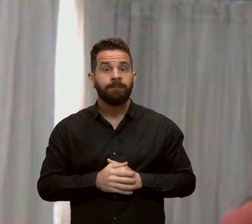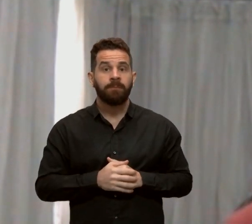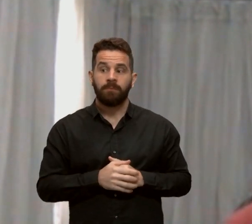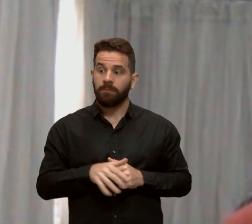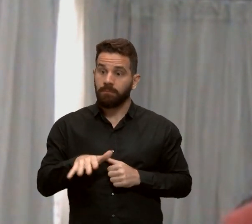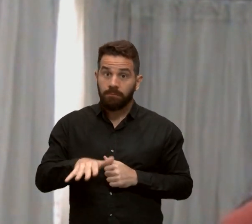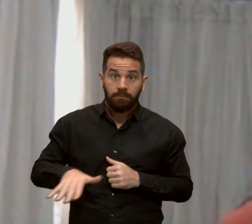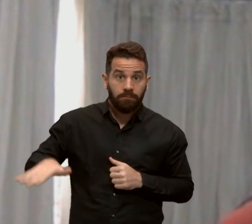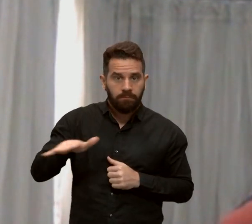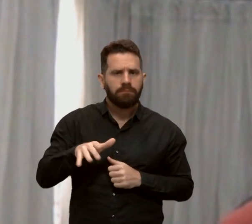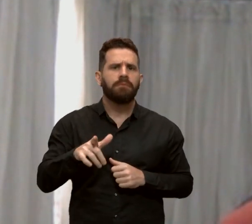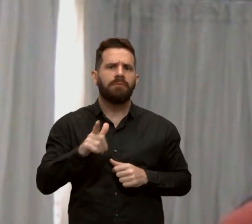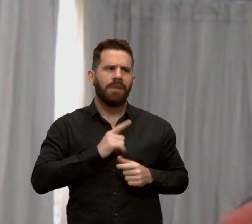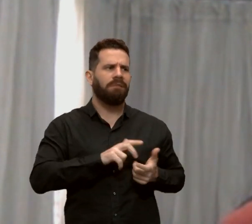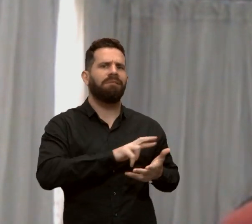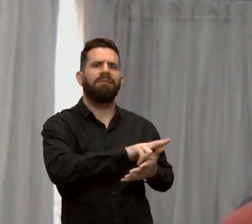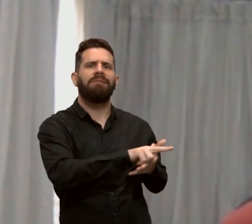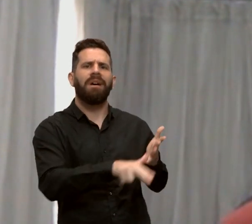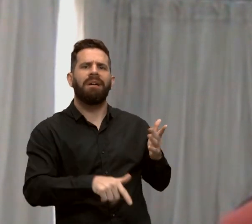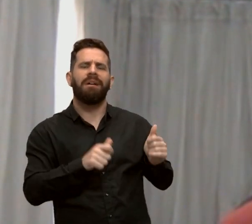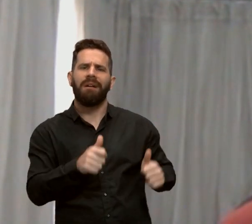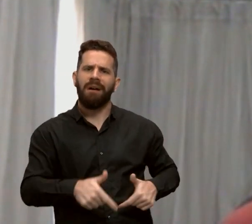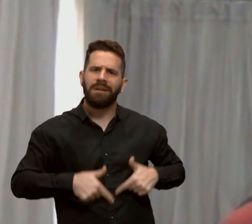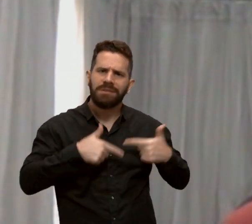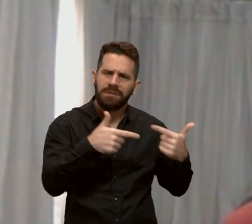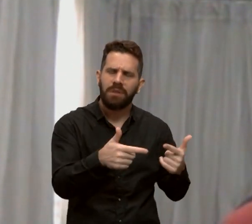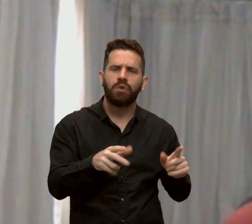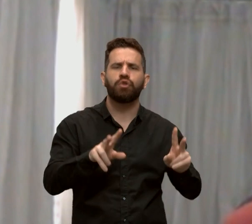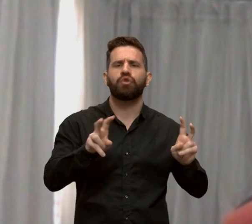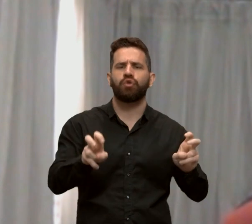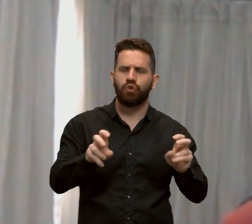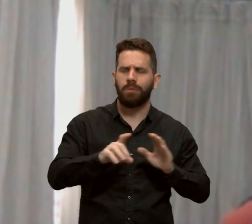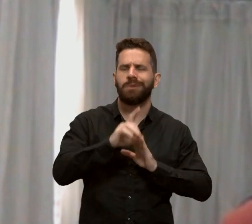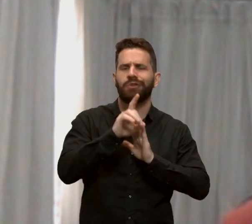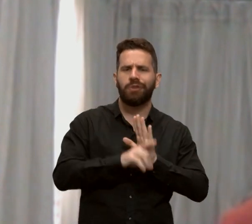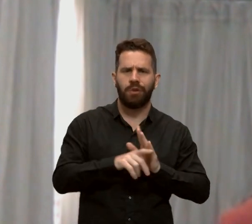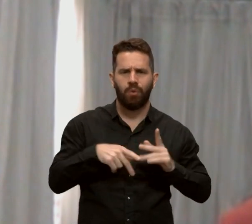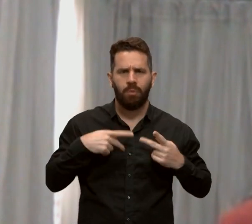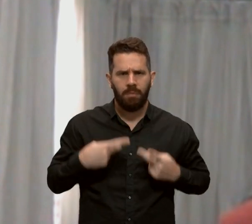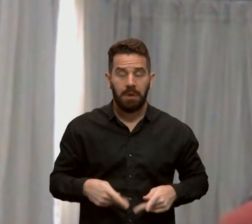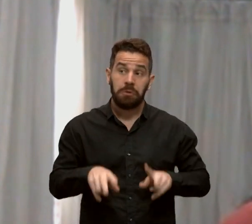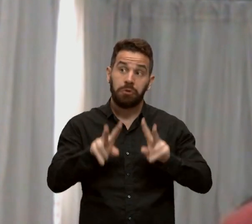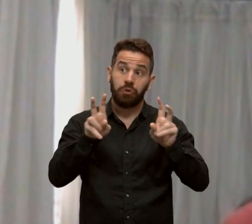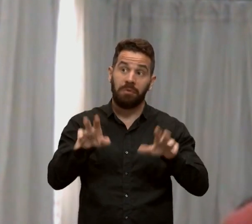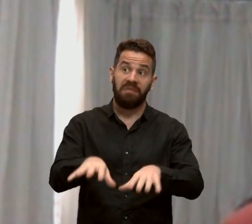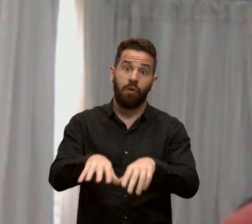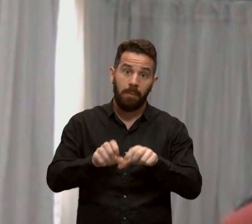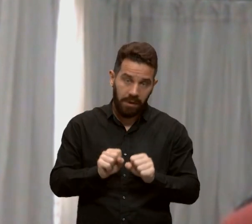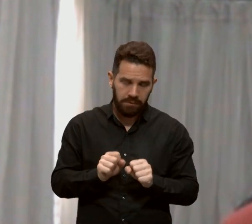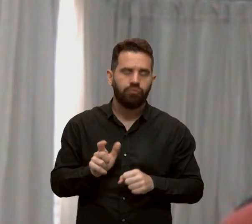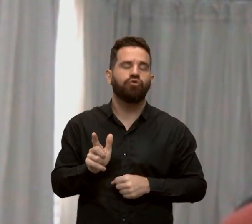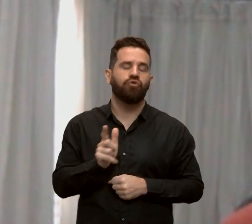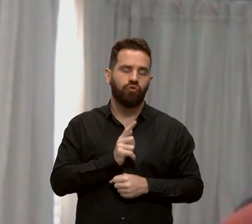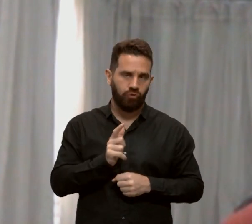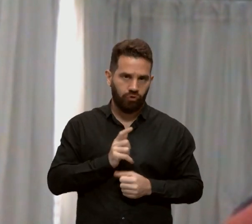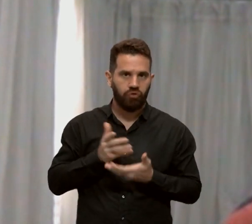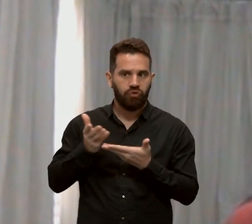tem várias ações na área de direitos humanos no campo da formação, e a gente faz